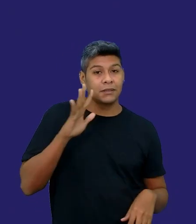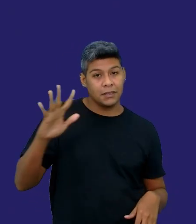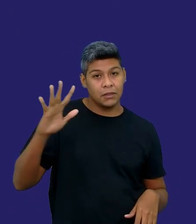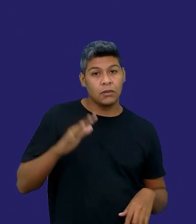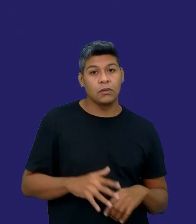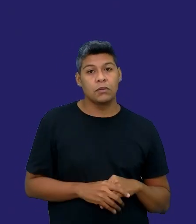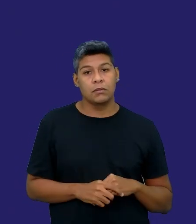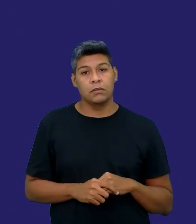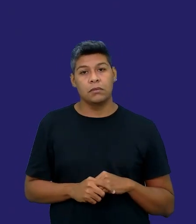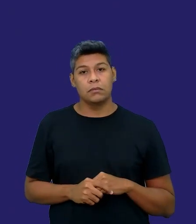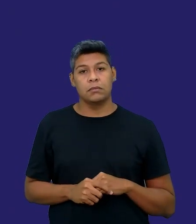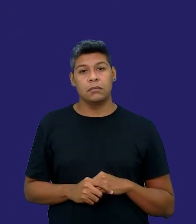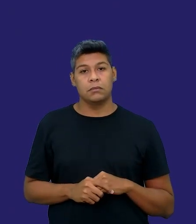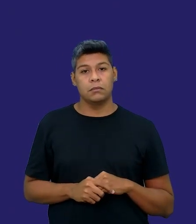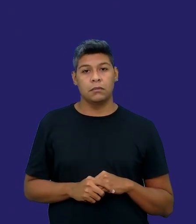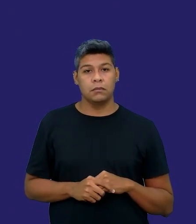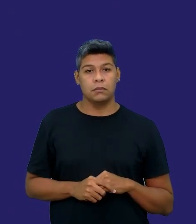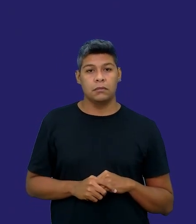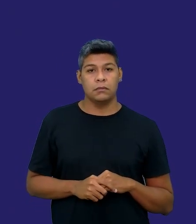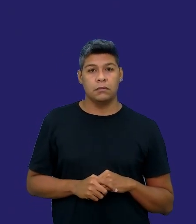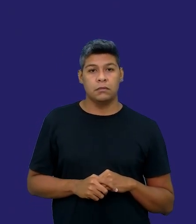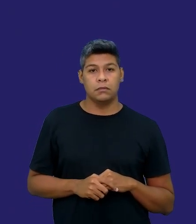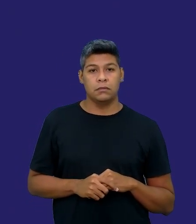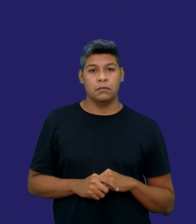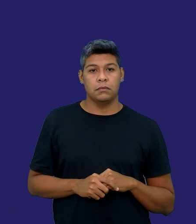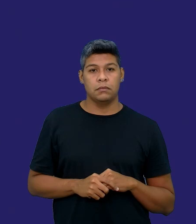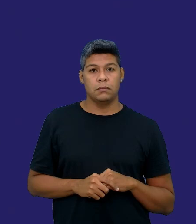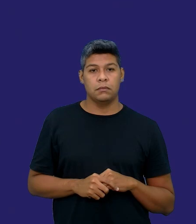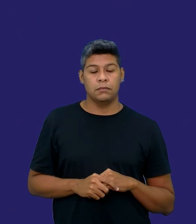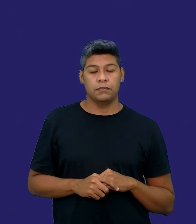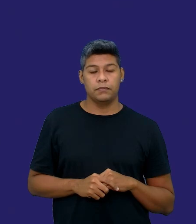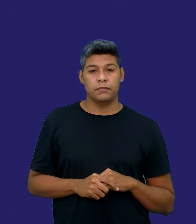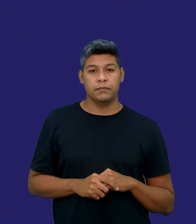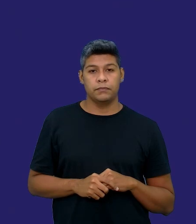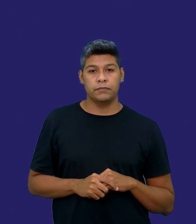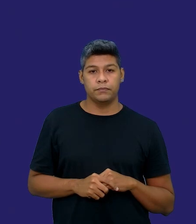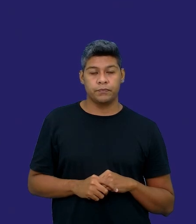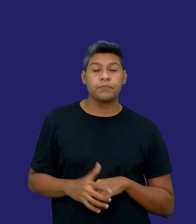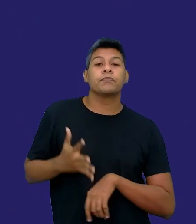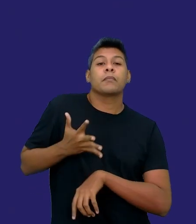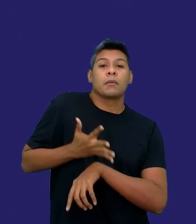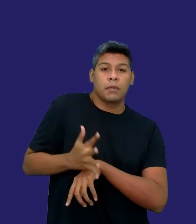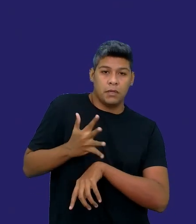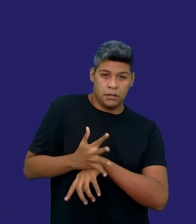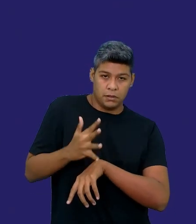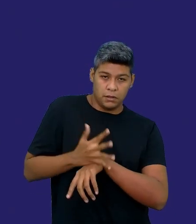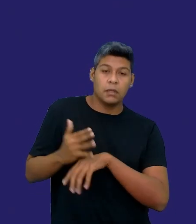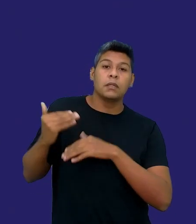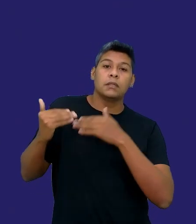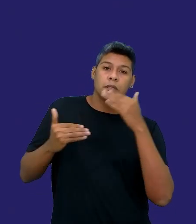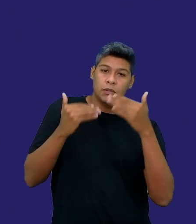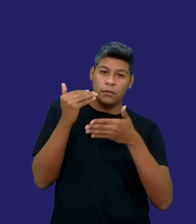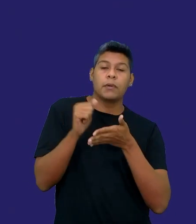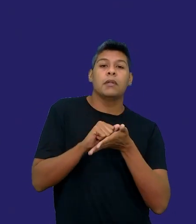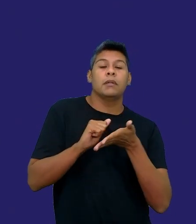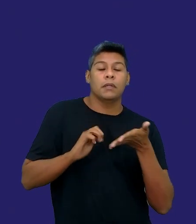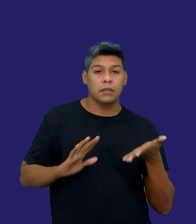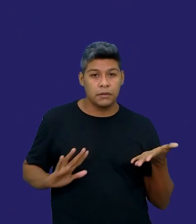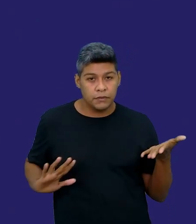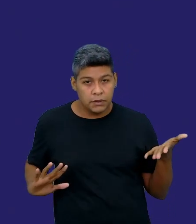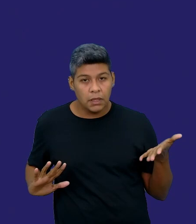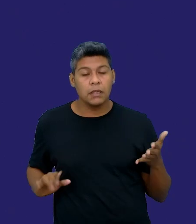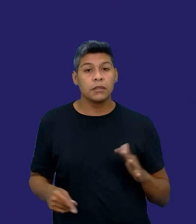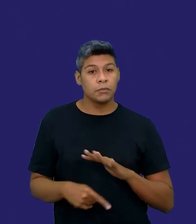e focar um pouquinho mais na prática desse desenvolvimento, na sequência de atividades,